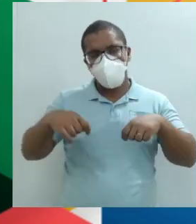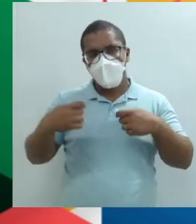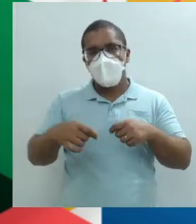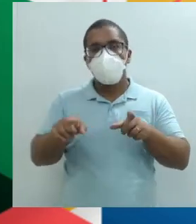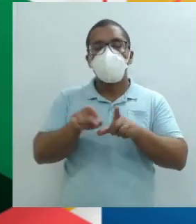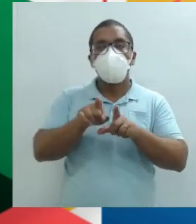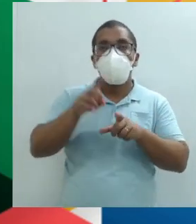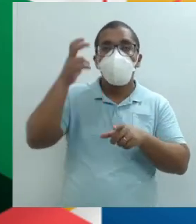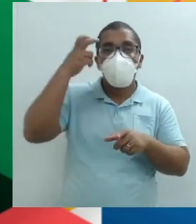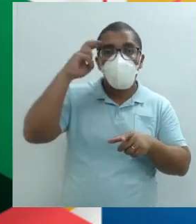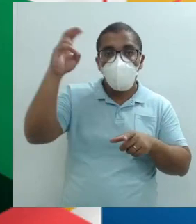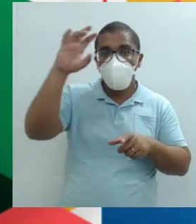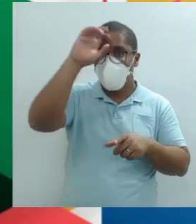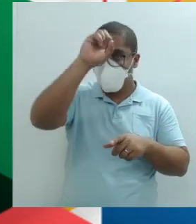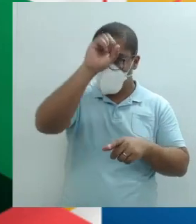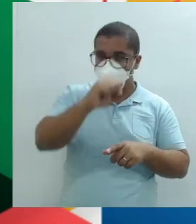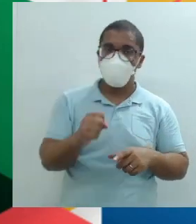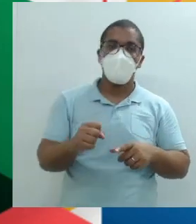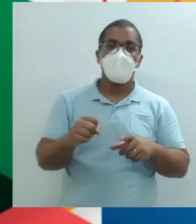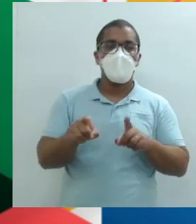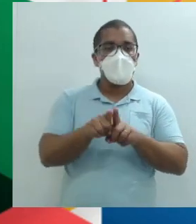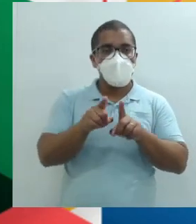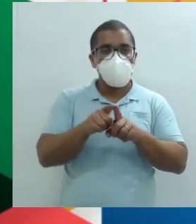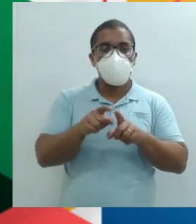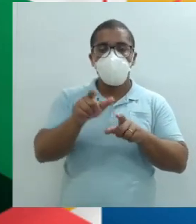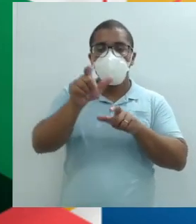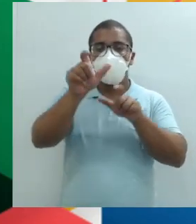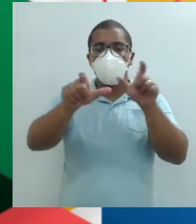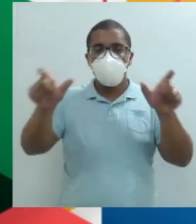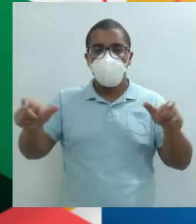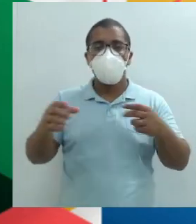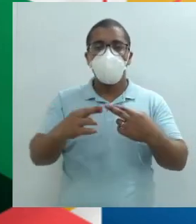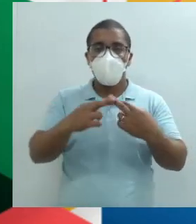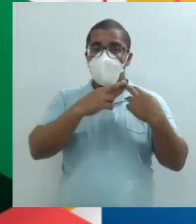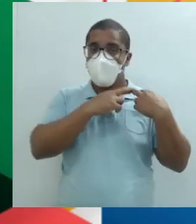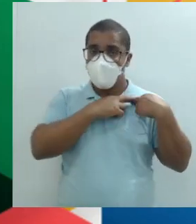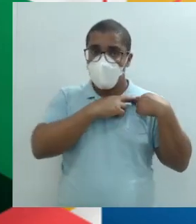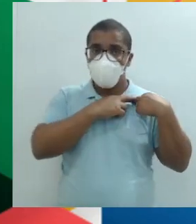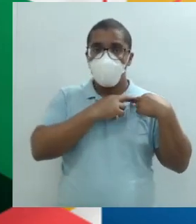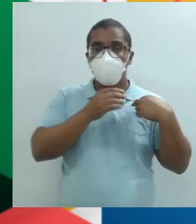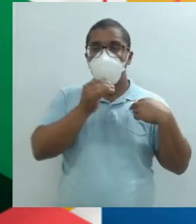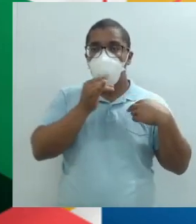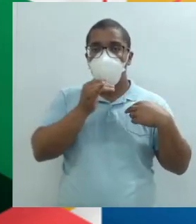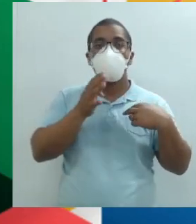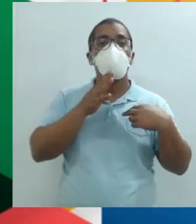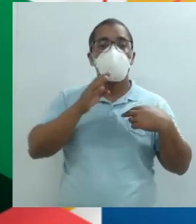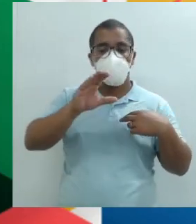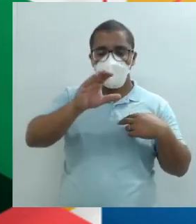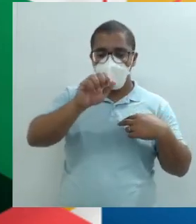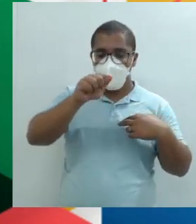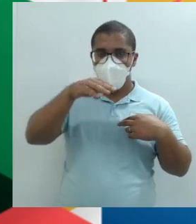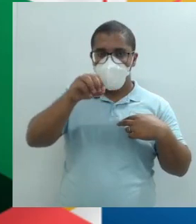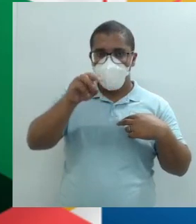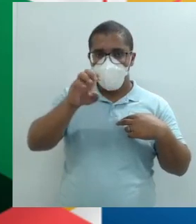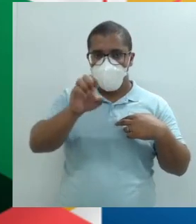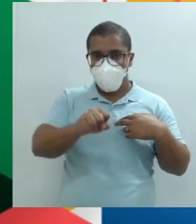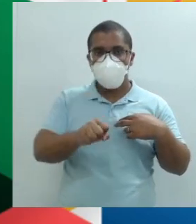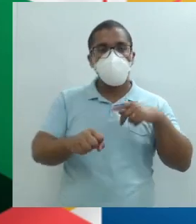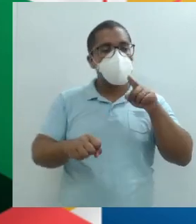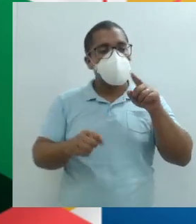de cultura, o letramento cívico, para você conhecer desde Camões a Patativa do